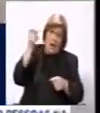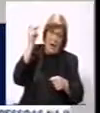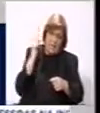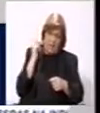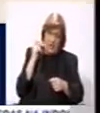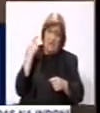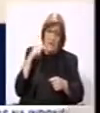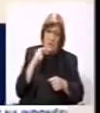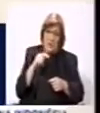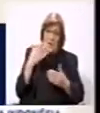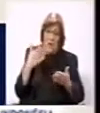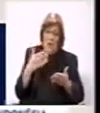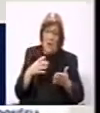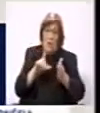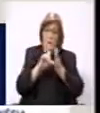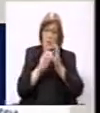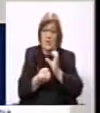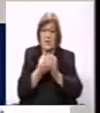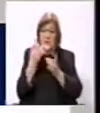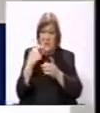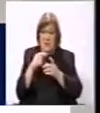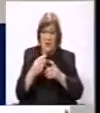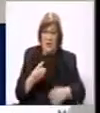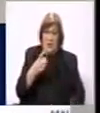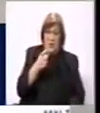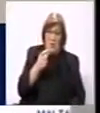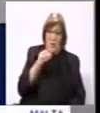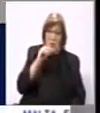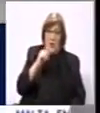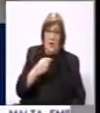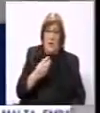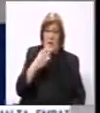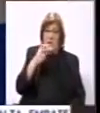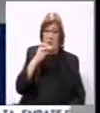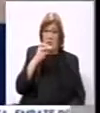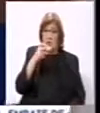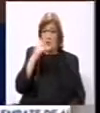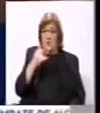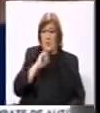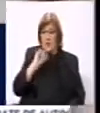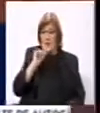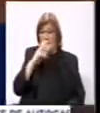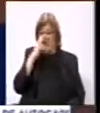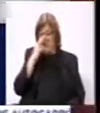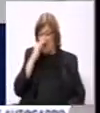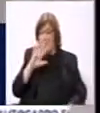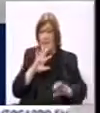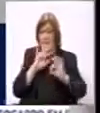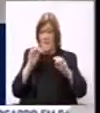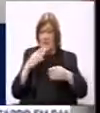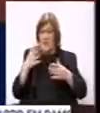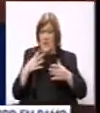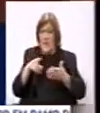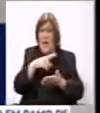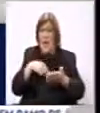salvar este ano o projeto de criação que era o quest com a estranha liberais acaba de ser lançado um